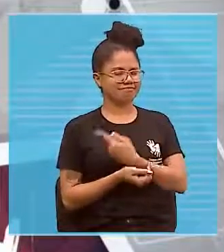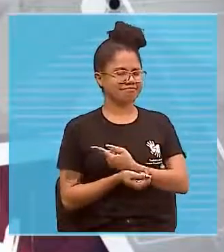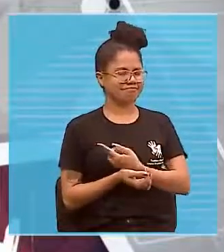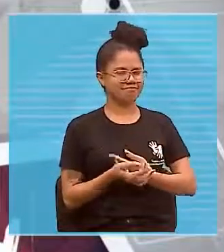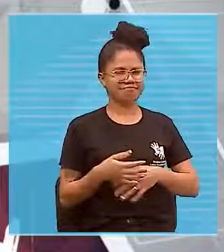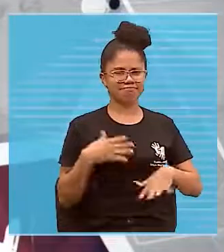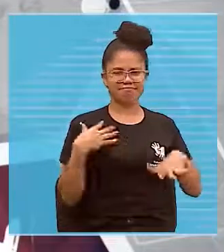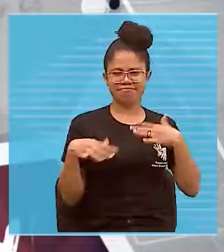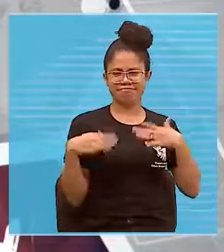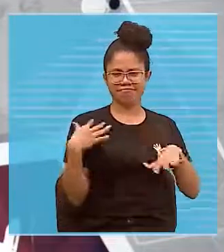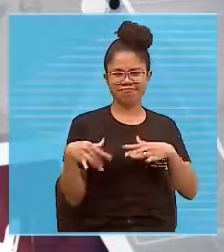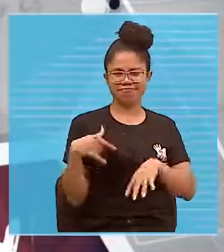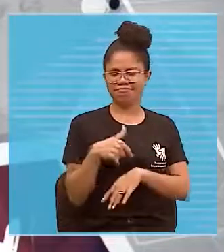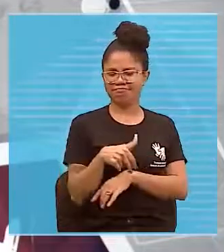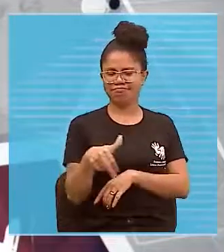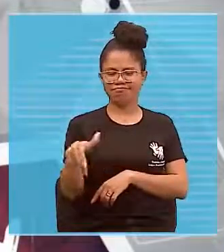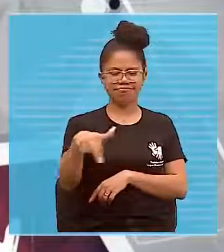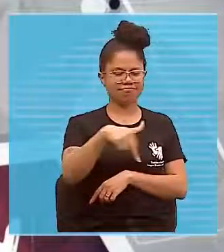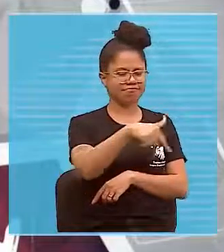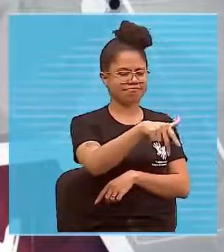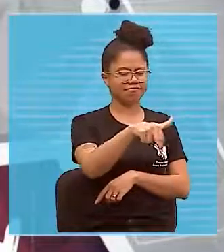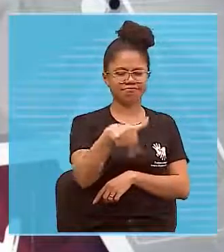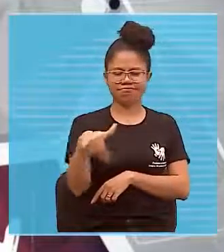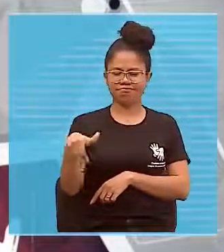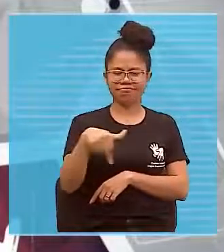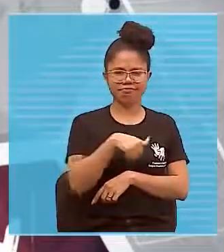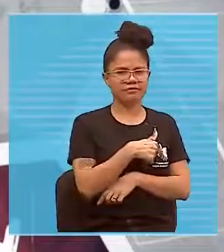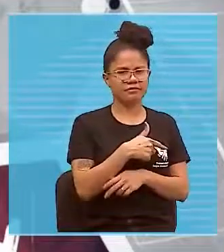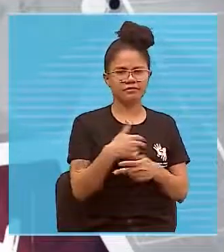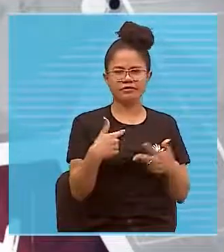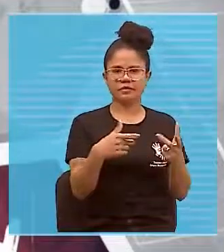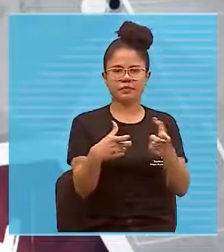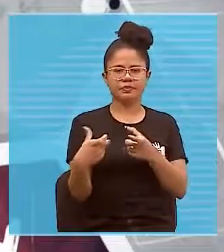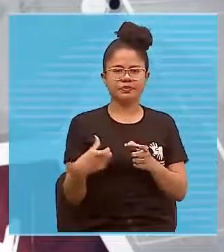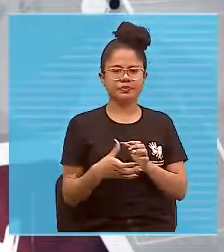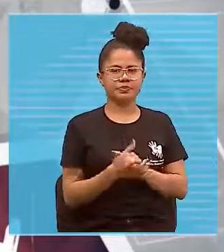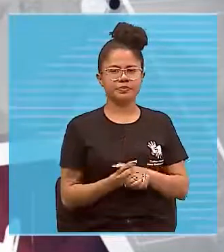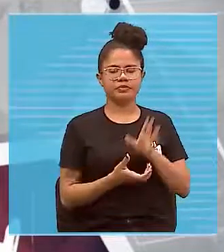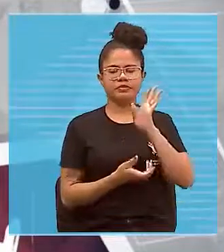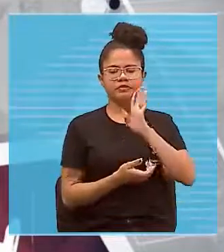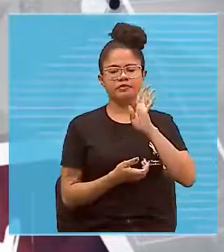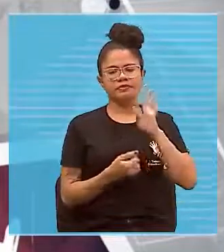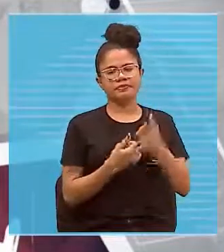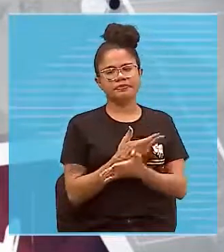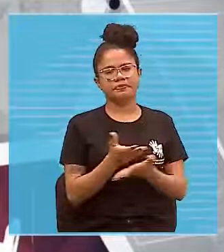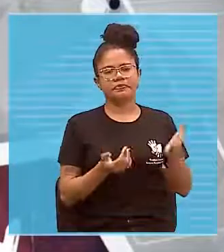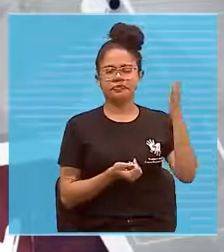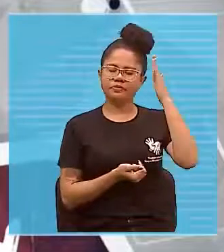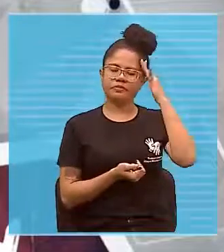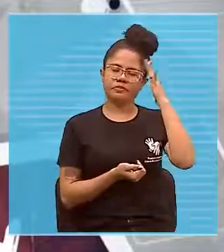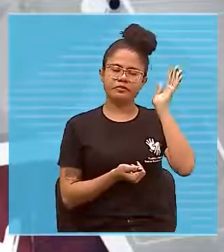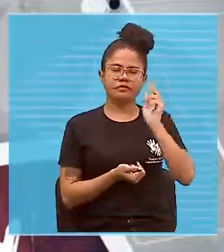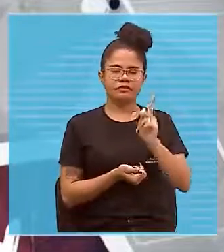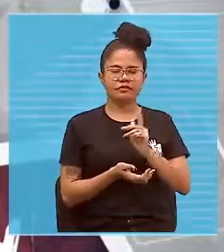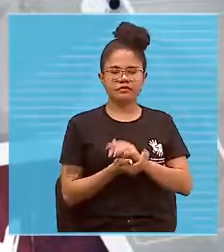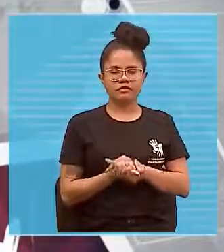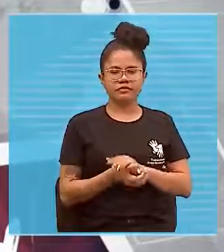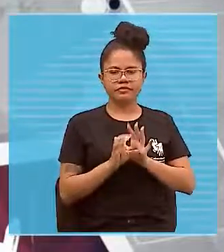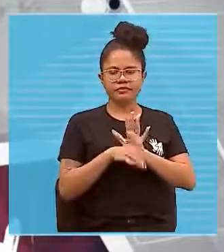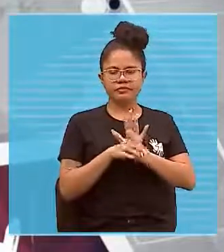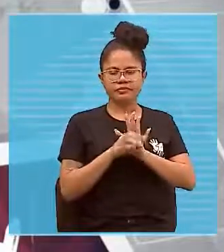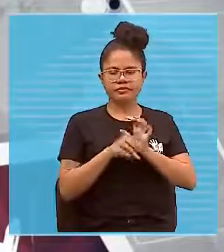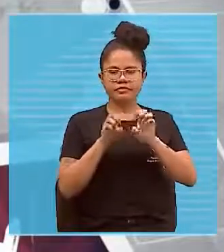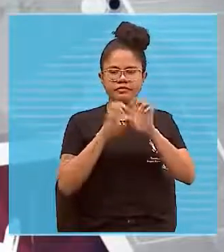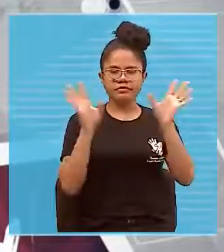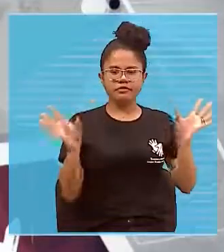transitando em várias comunidades, estamos em várias delas. Massa, gente, que bom que todo mundo entendeu, compreendido, né, o conceito de